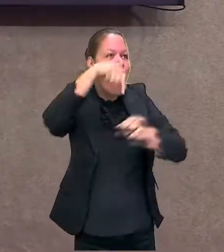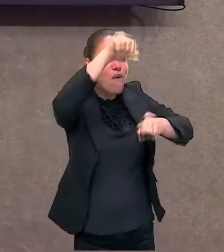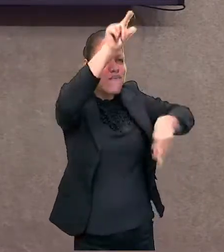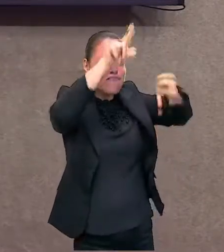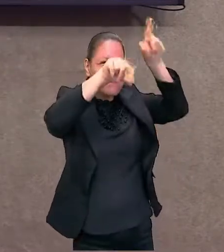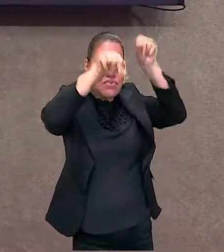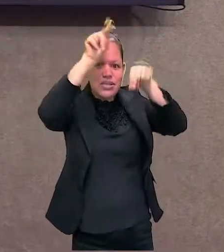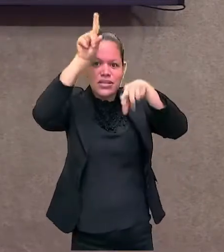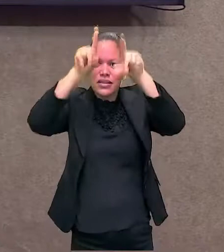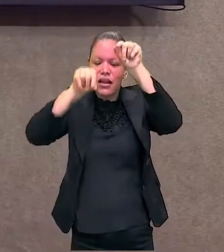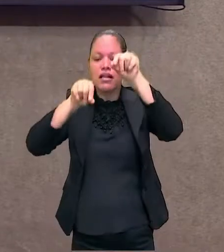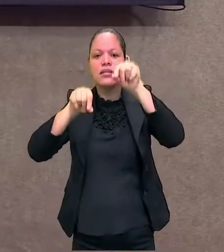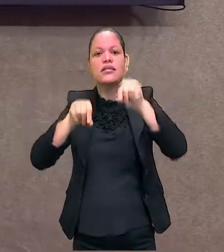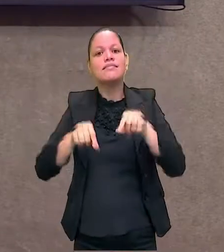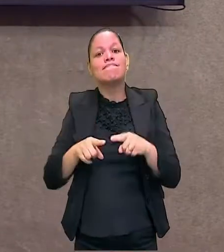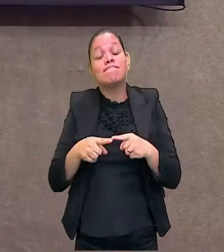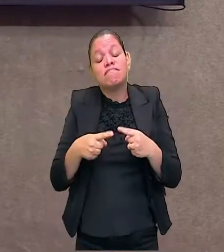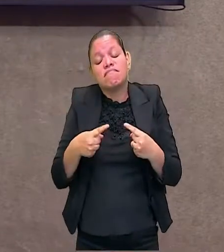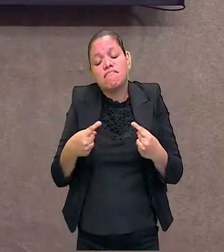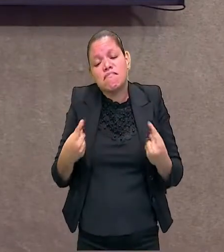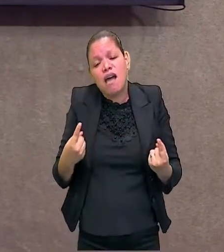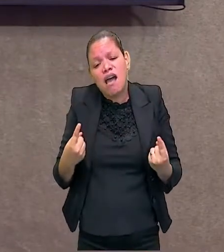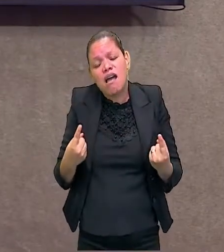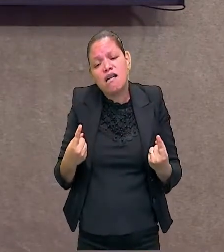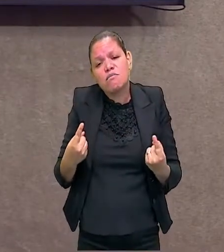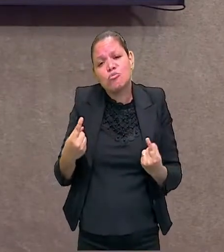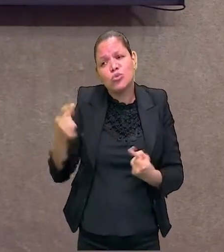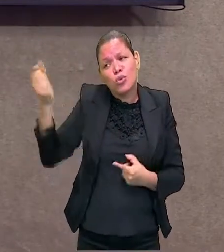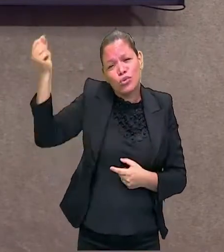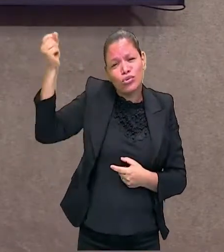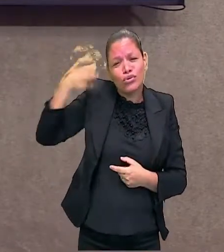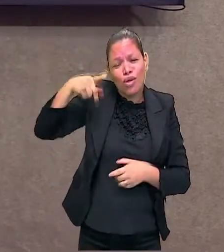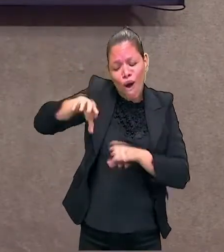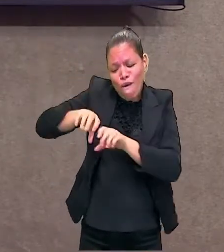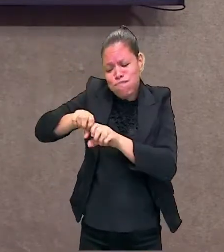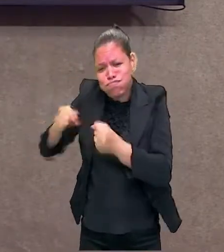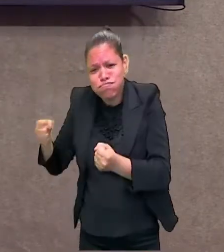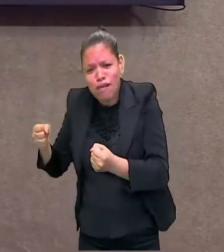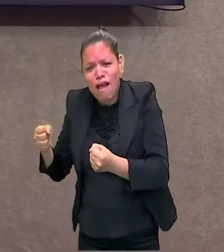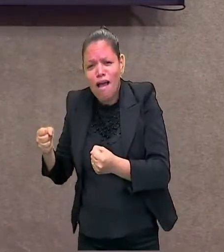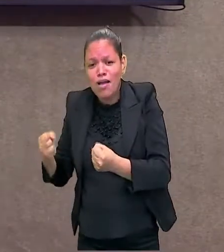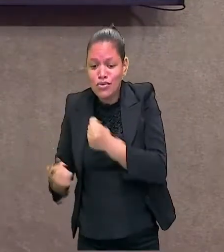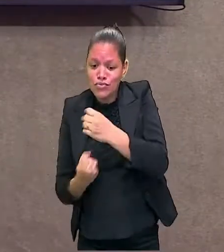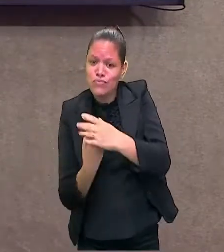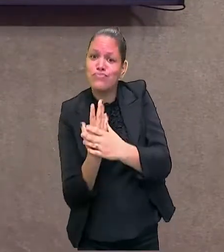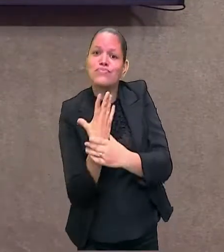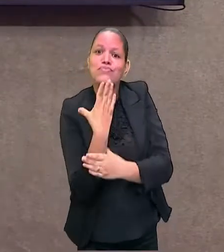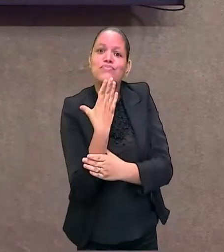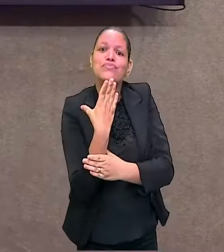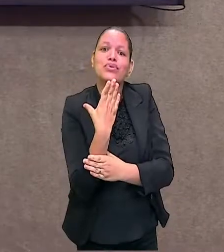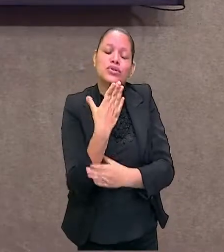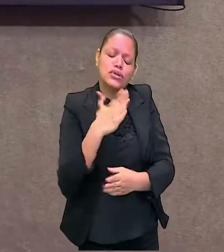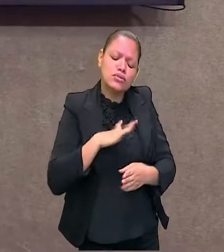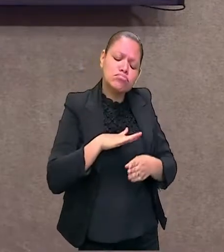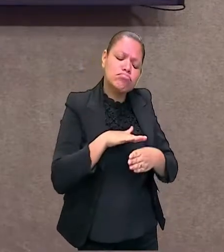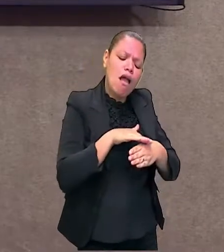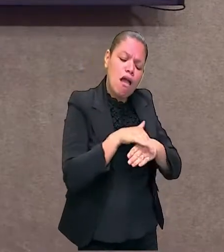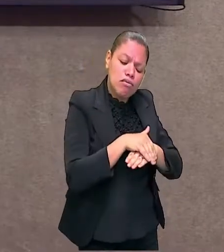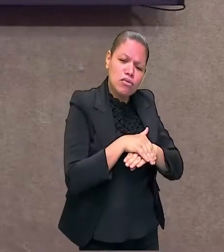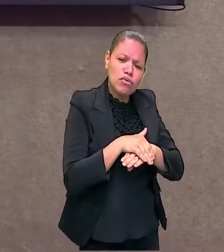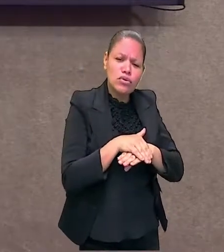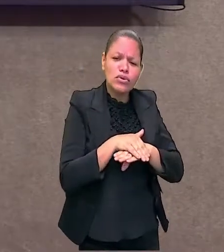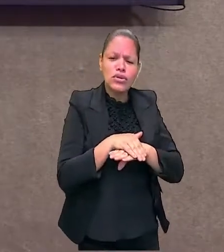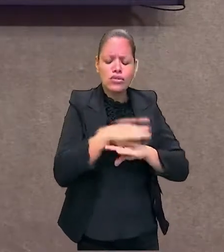ele quebrou e apareceu assim a escuridão. Mauá foi consertar